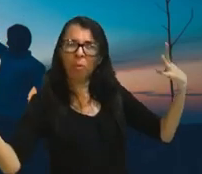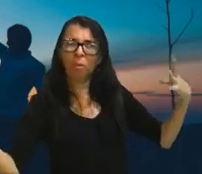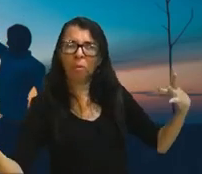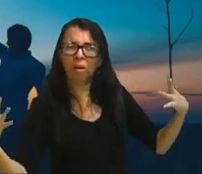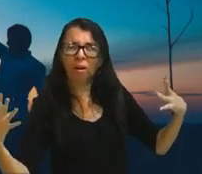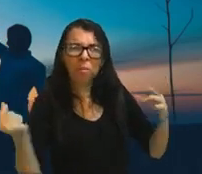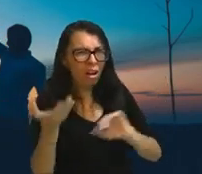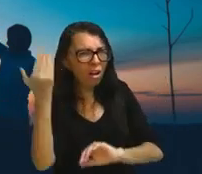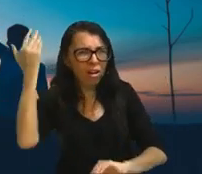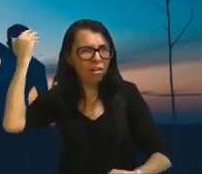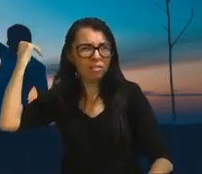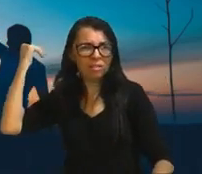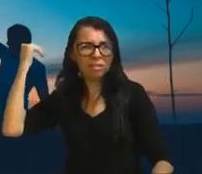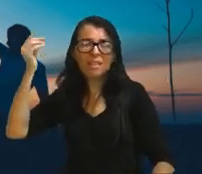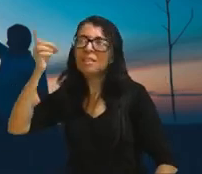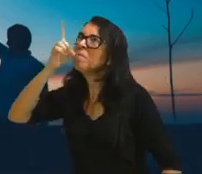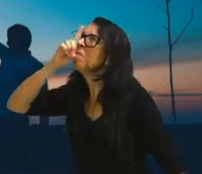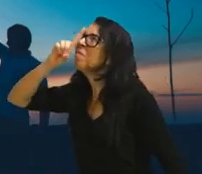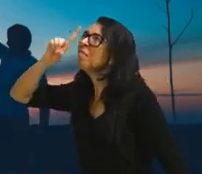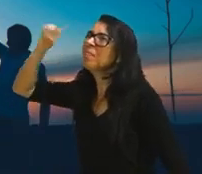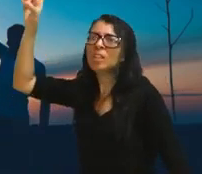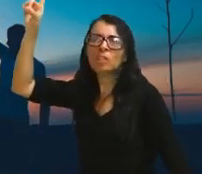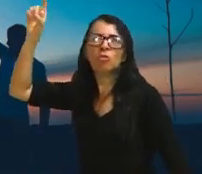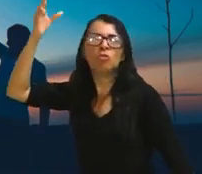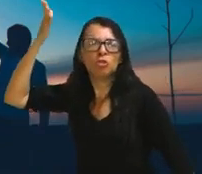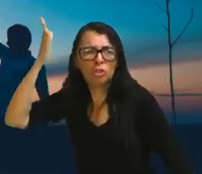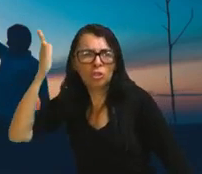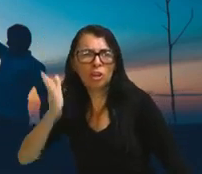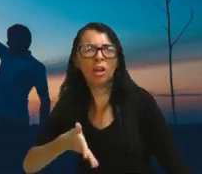Senhor, Tu tens sido o nosso refúgio.